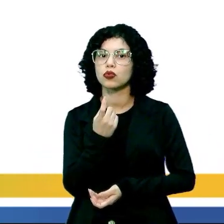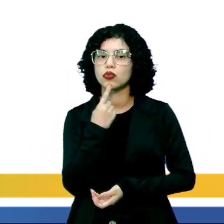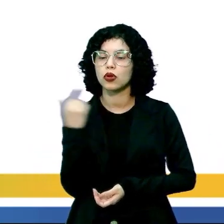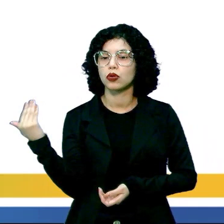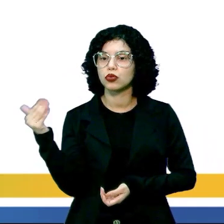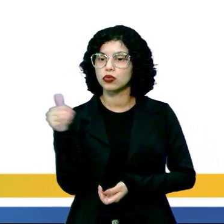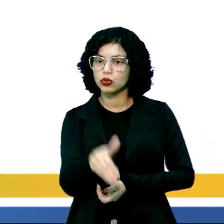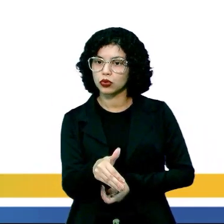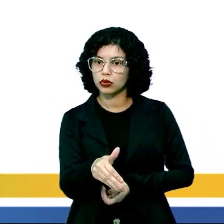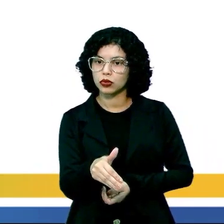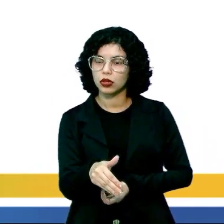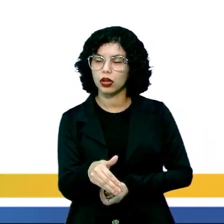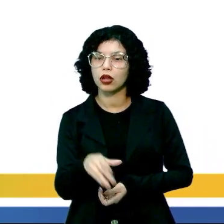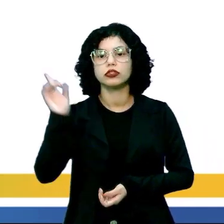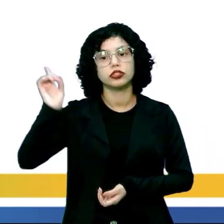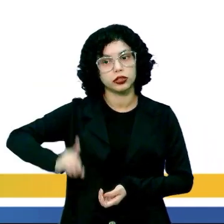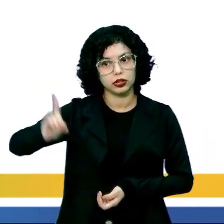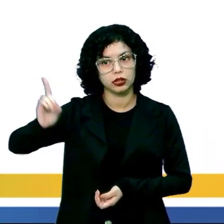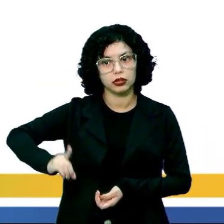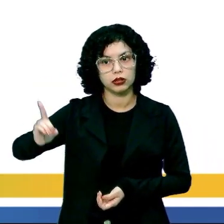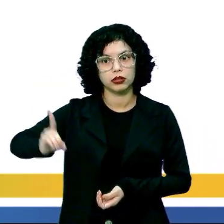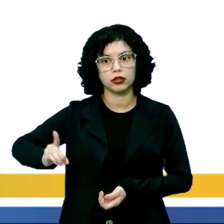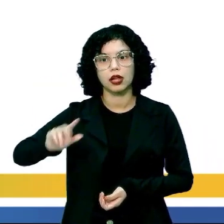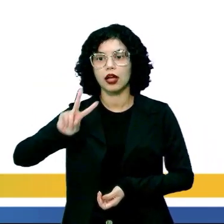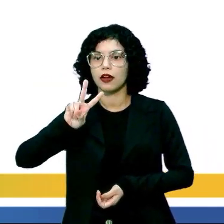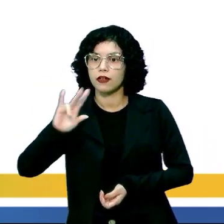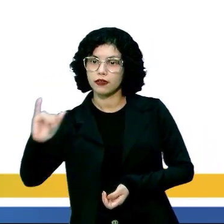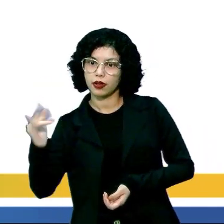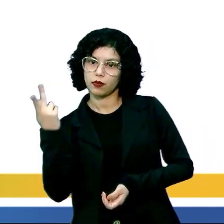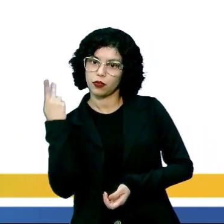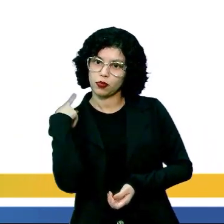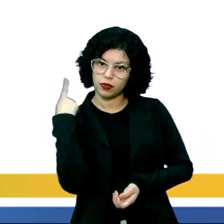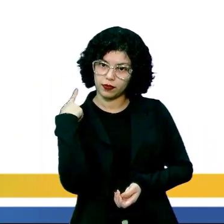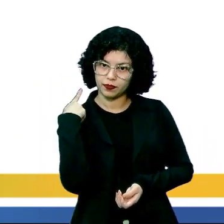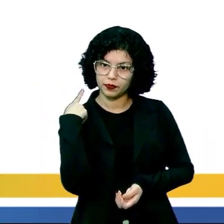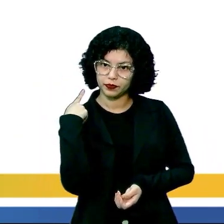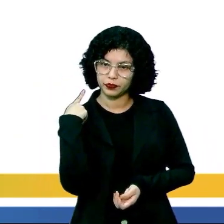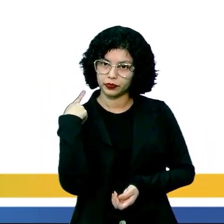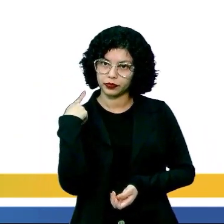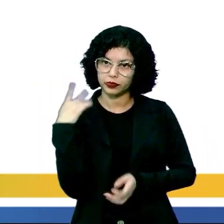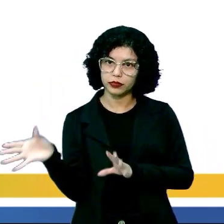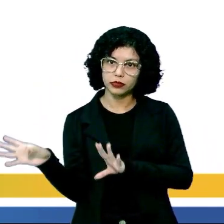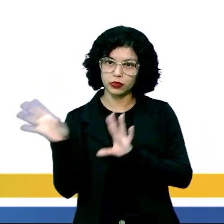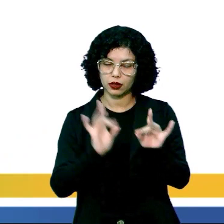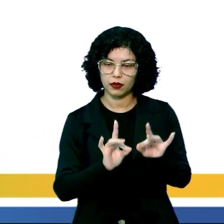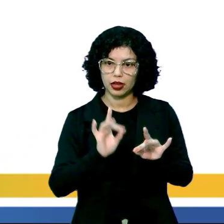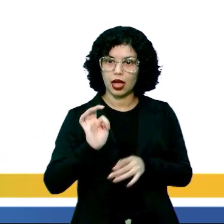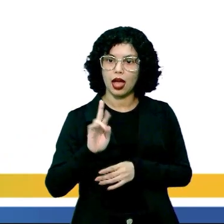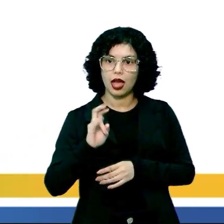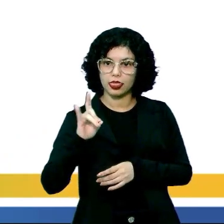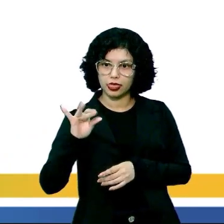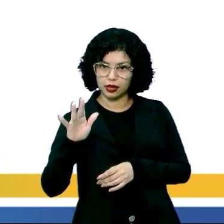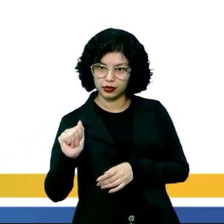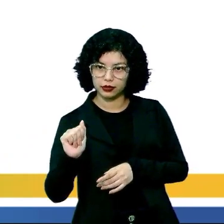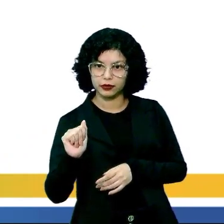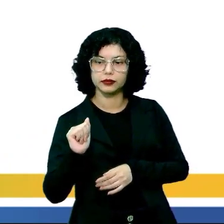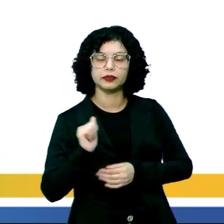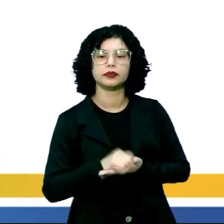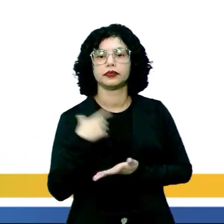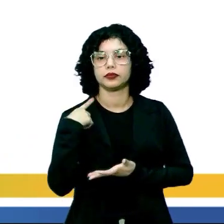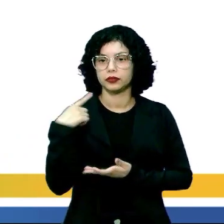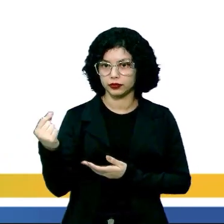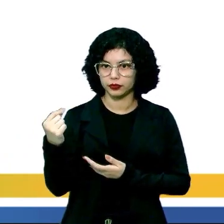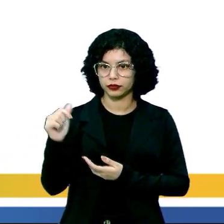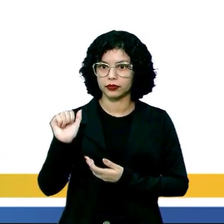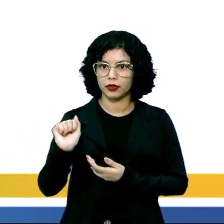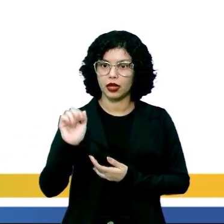chega, pessoal, do lado direito, ele vai para o pulmão através da artéria. Lembra que eu falei? Todo o sangue que sai do coração vai